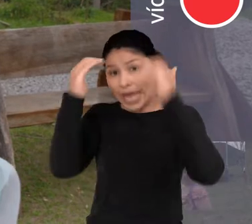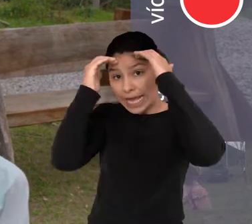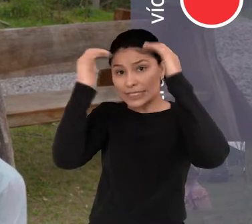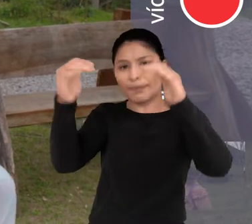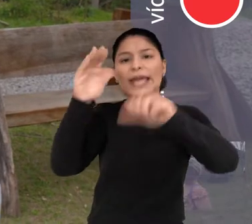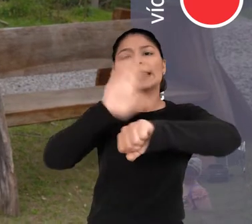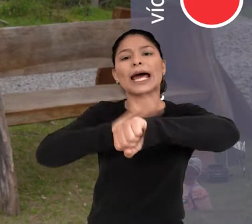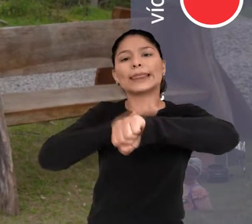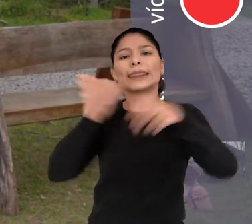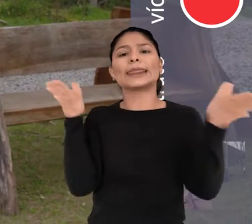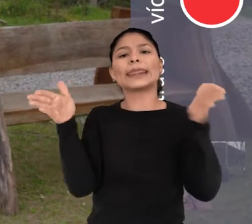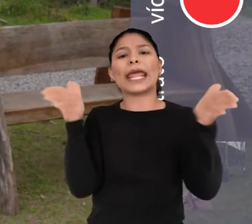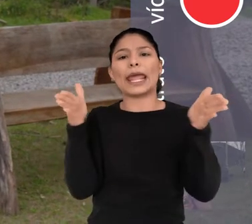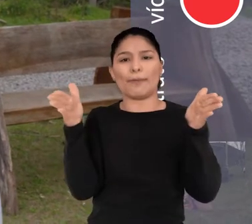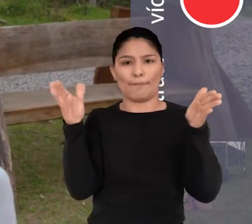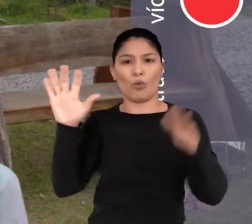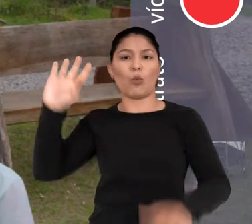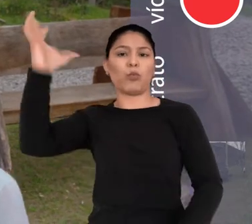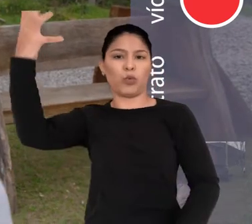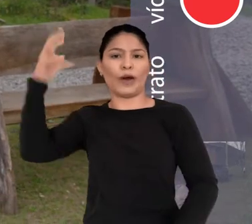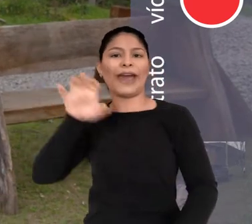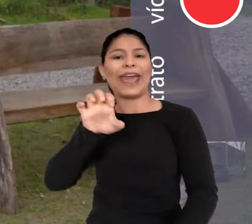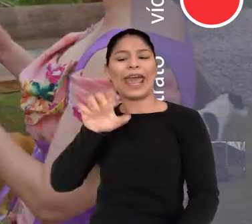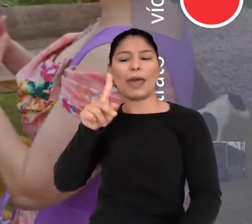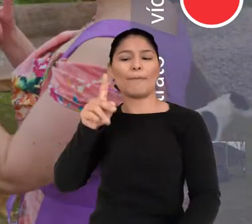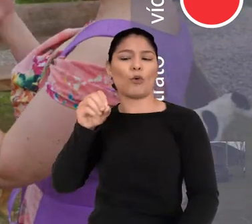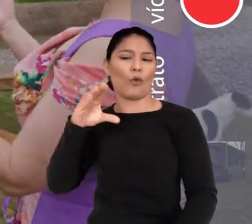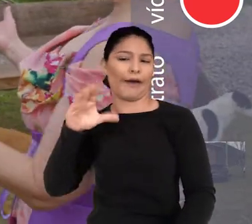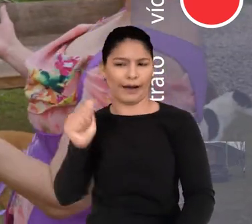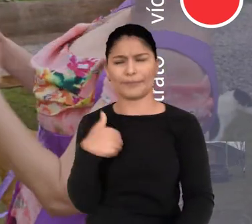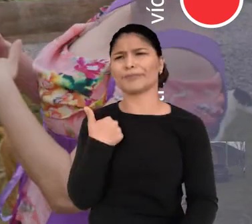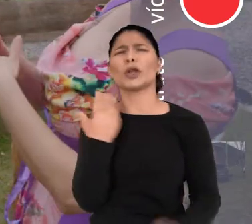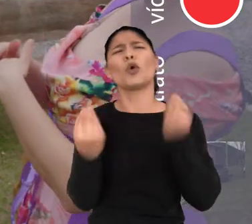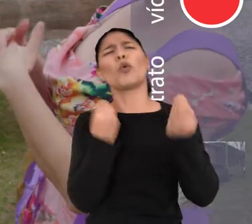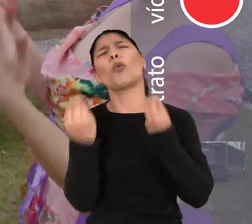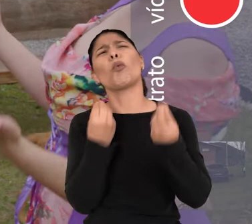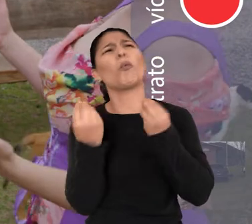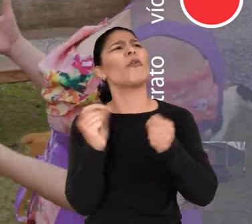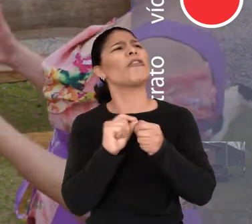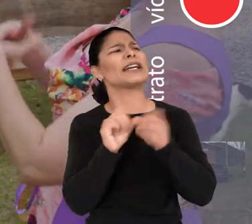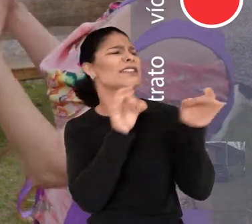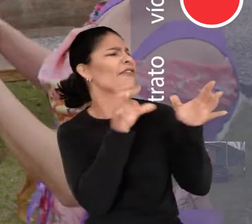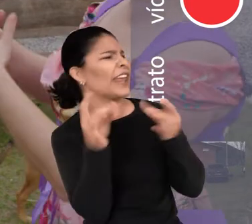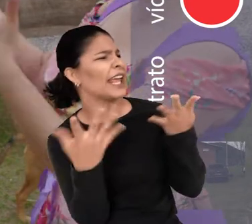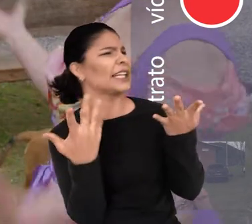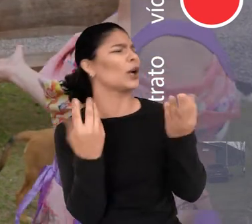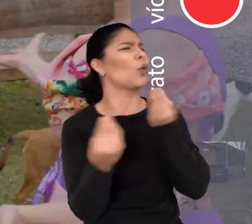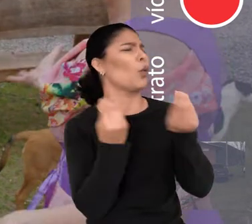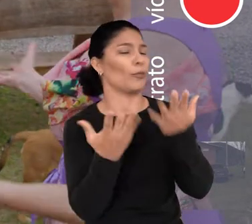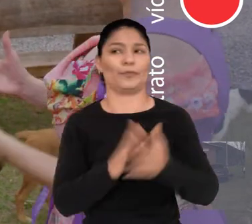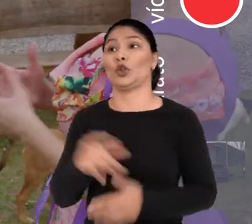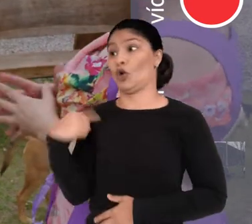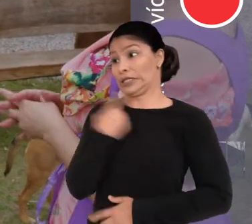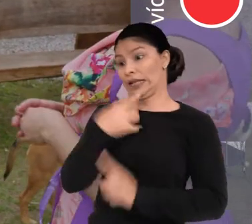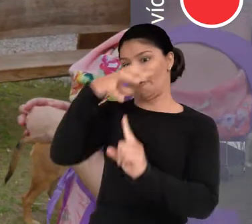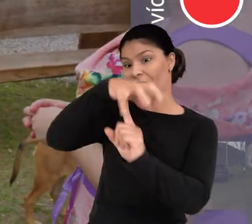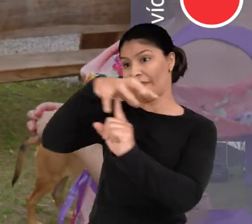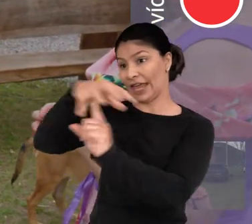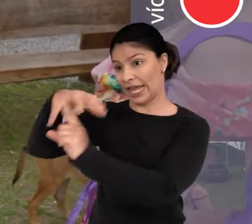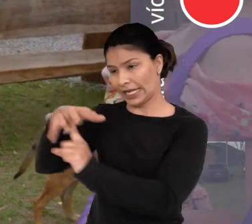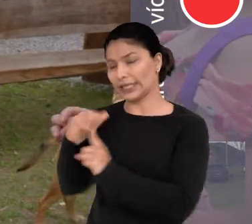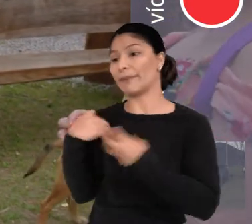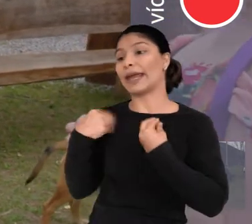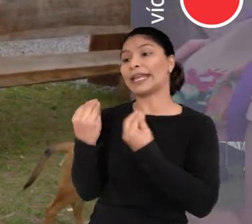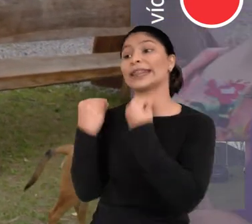respeita A sua sazonalidade Como é que vocês fazem Essa venda? Como é que é comercializado Os produtos?